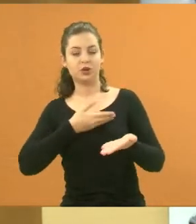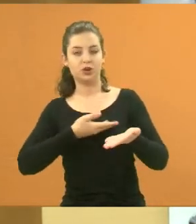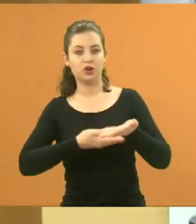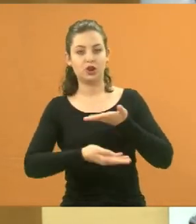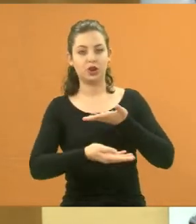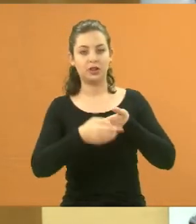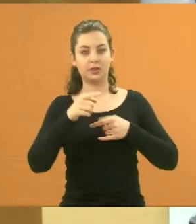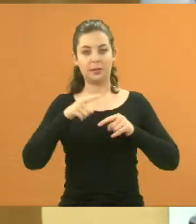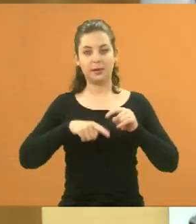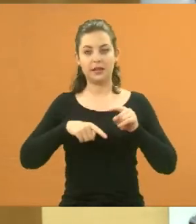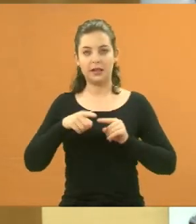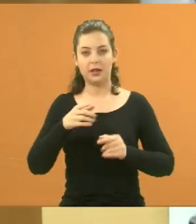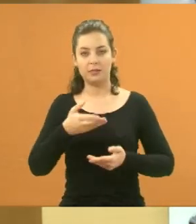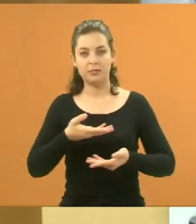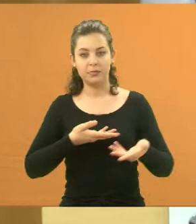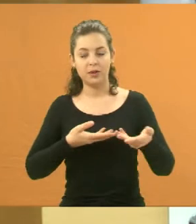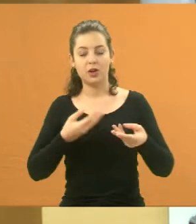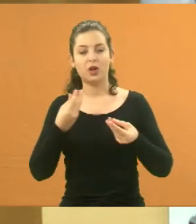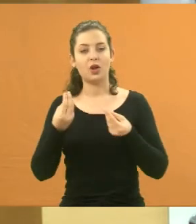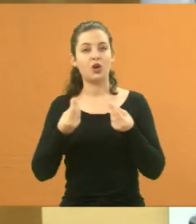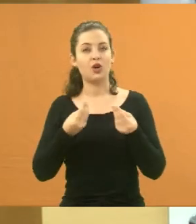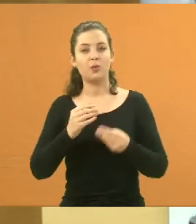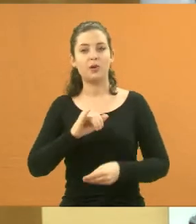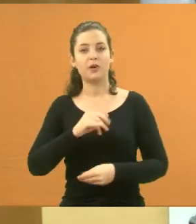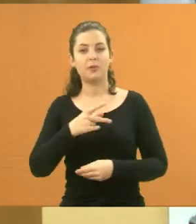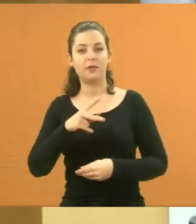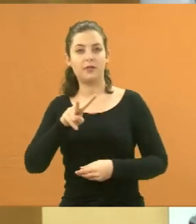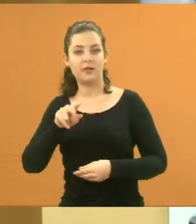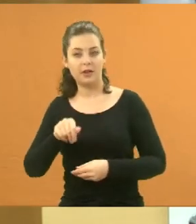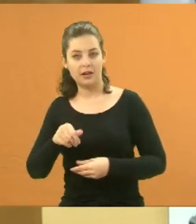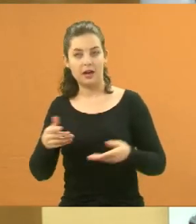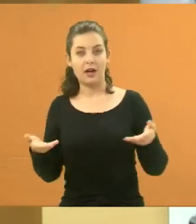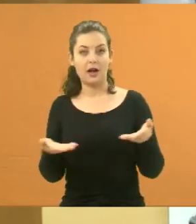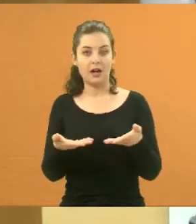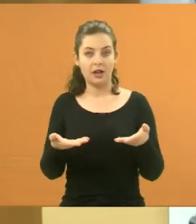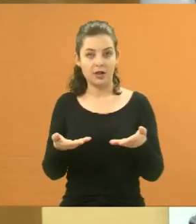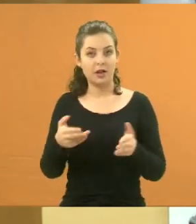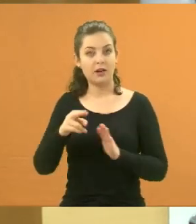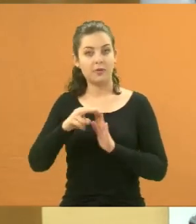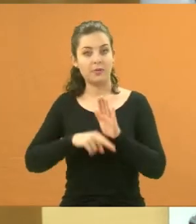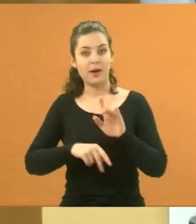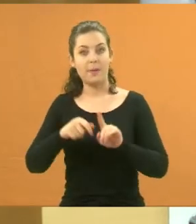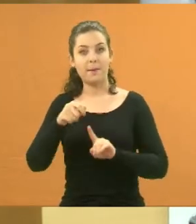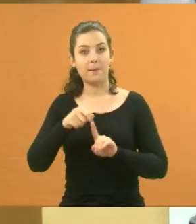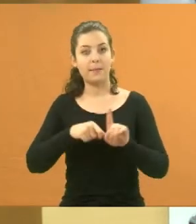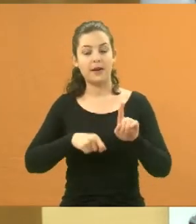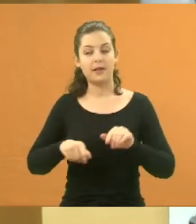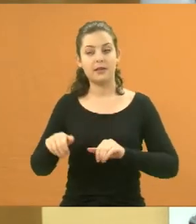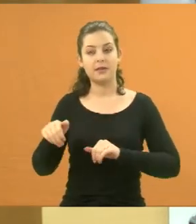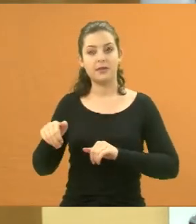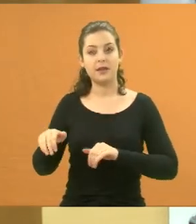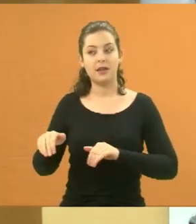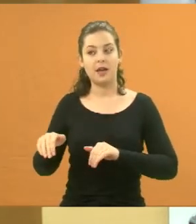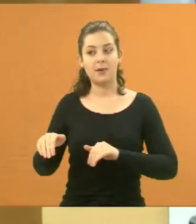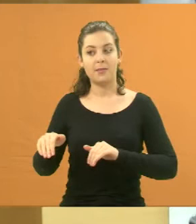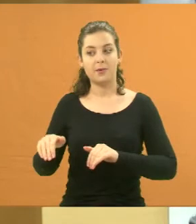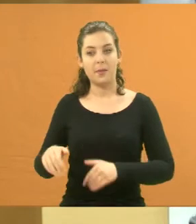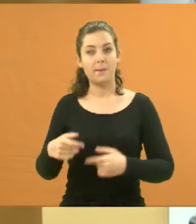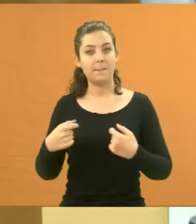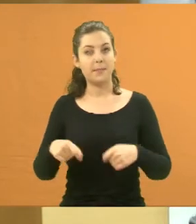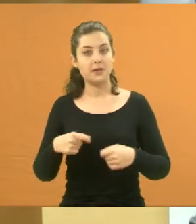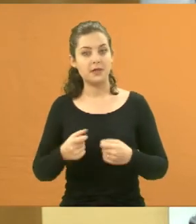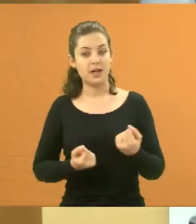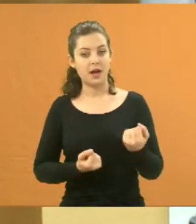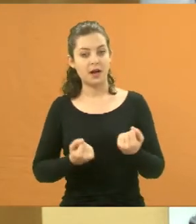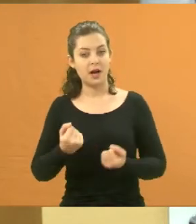se pensar no mecanismo, como IPVA, né? Que nem agora, nós estamos no mês de setembro, eu já sei que eu tenho que licenciar o meu carro porque